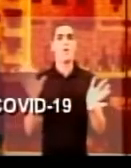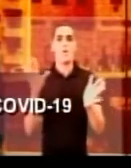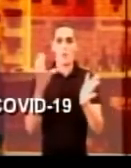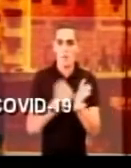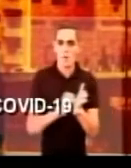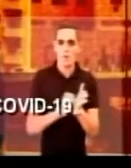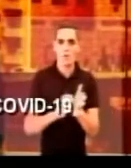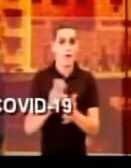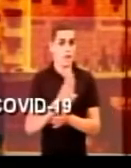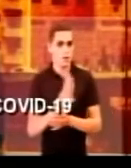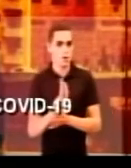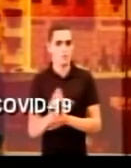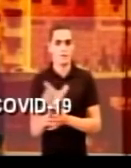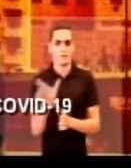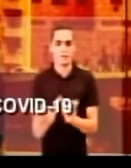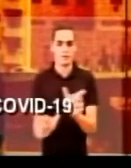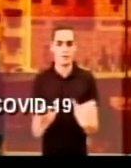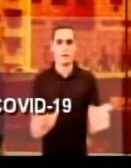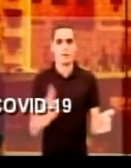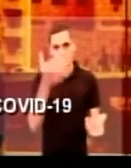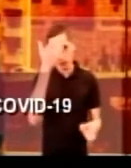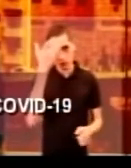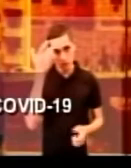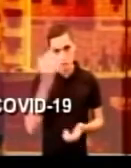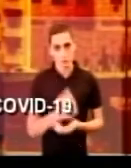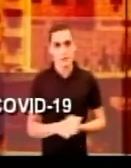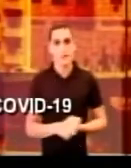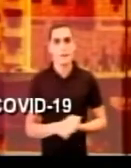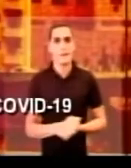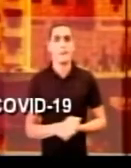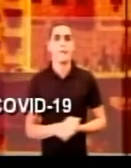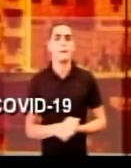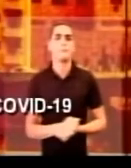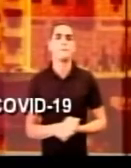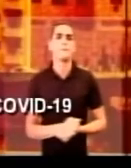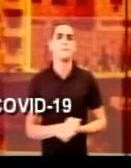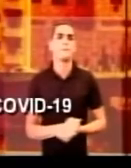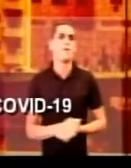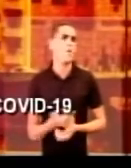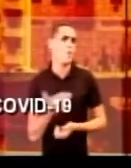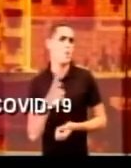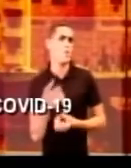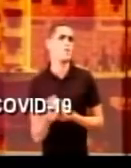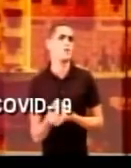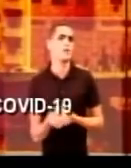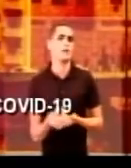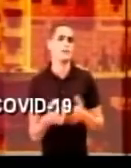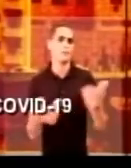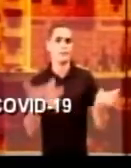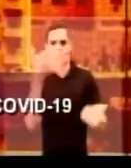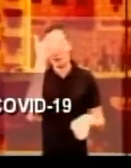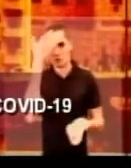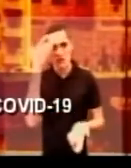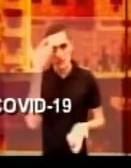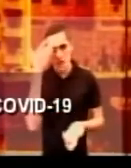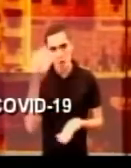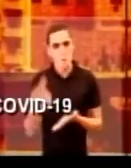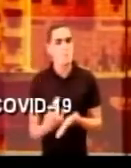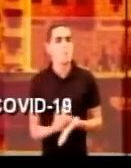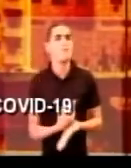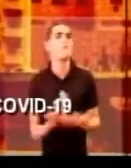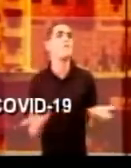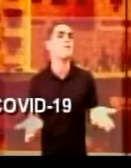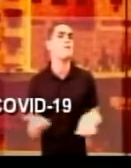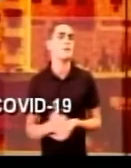Outra coisa que sempre nos perguntam, que vacina nós vamos fazer? Quem distribui a